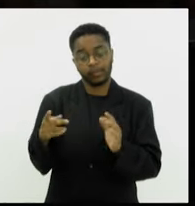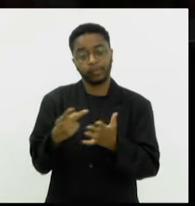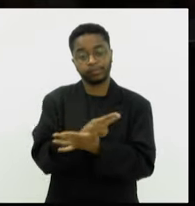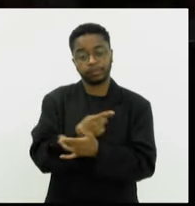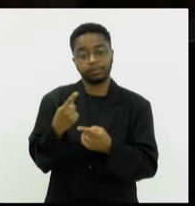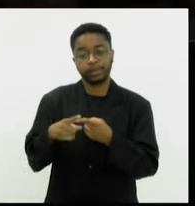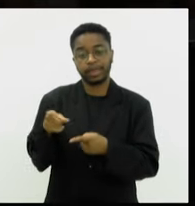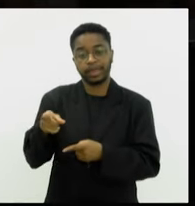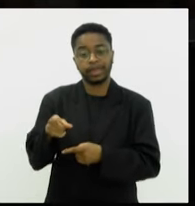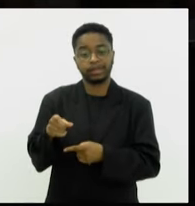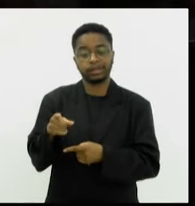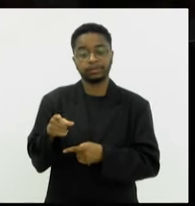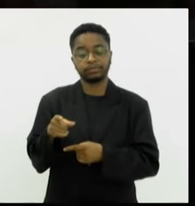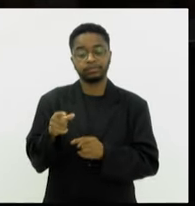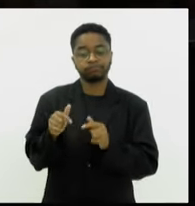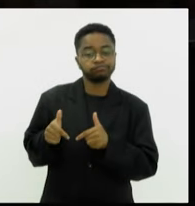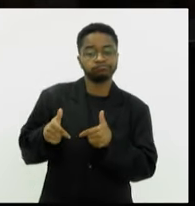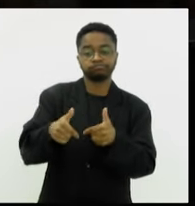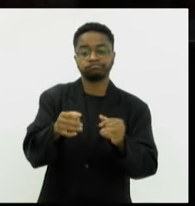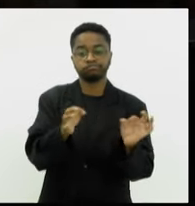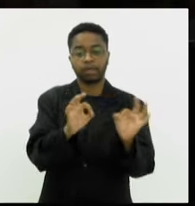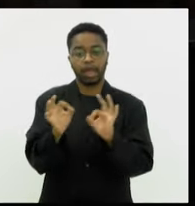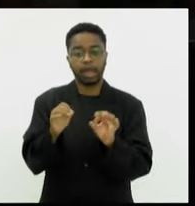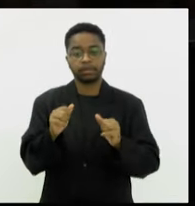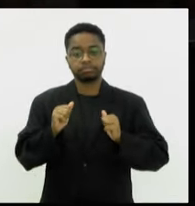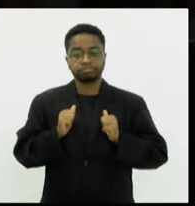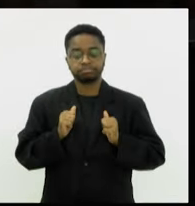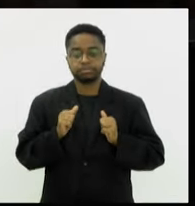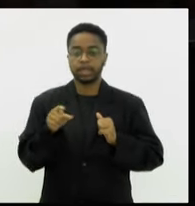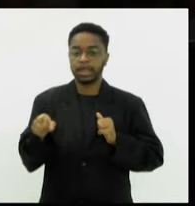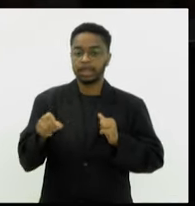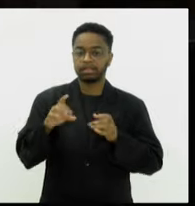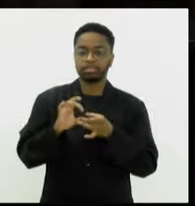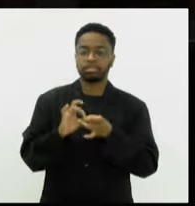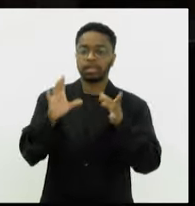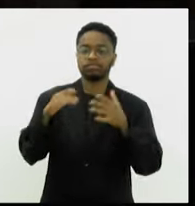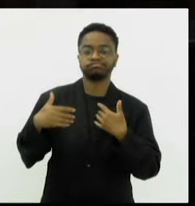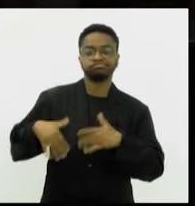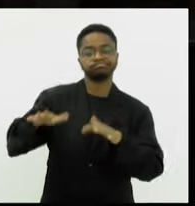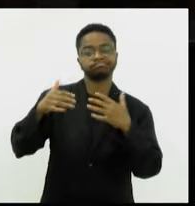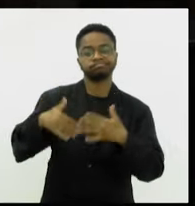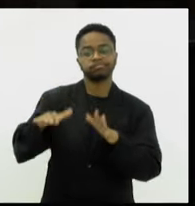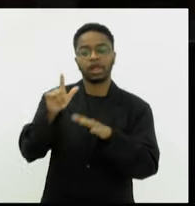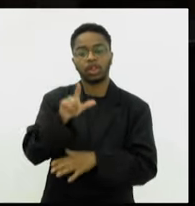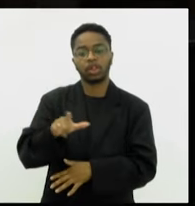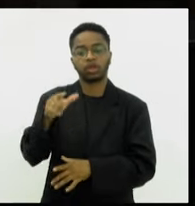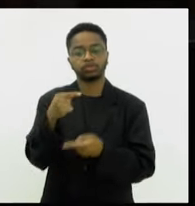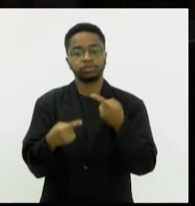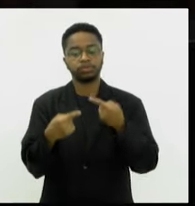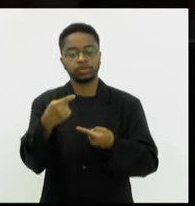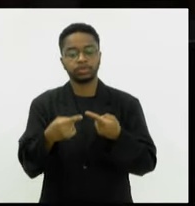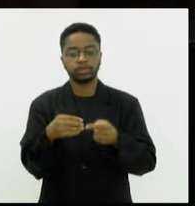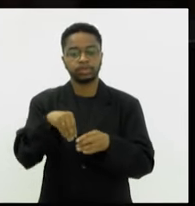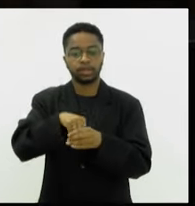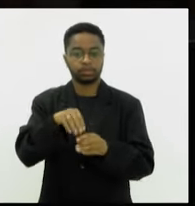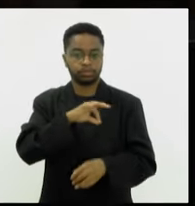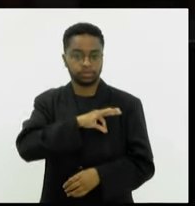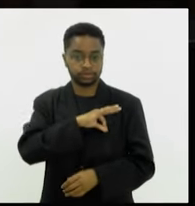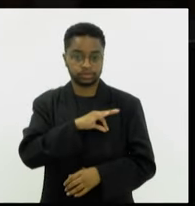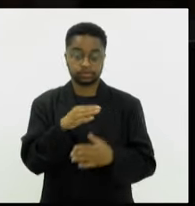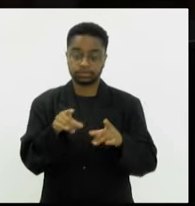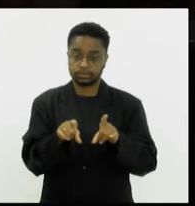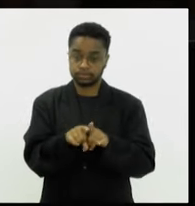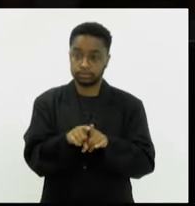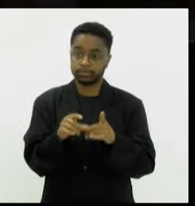que ele não põe a mão na massa, já que ele se deixa levar pela lógica política também dentro das polícias. Então,